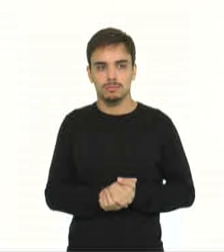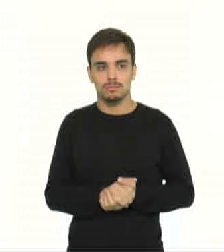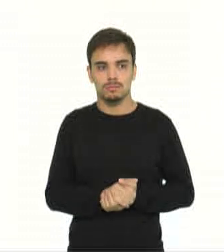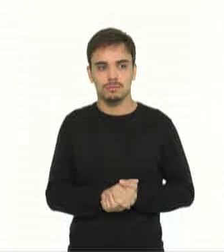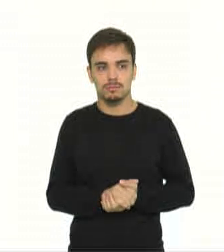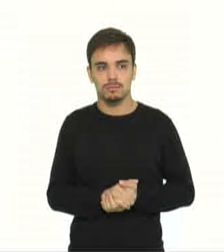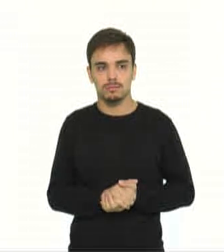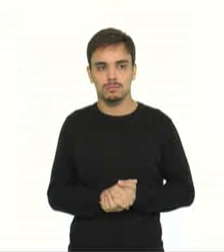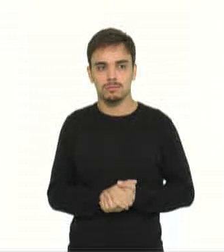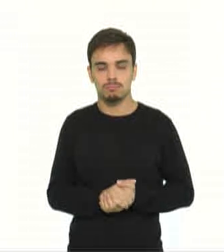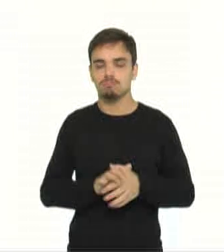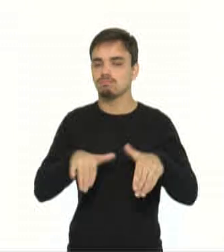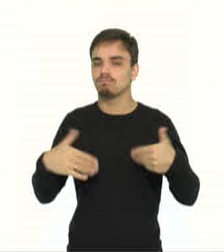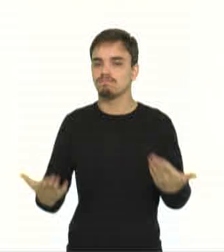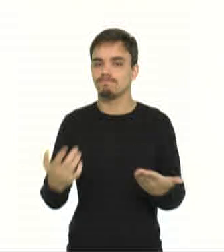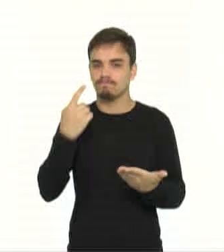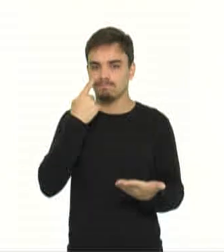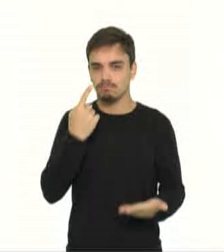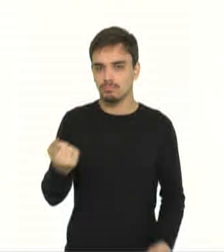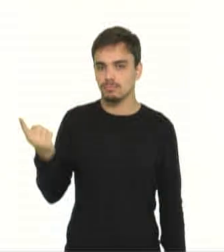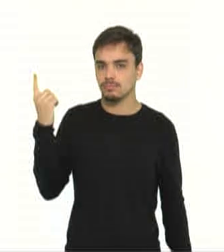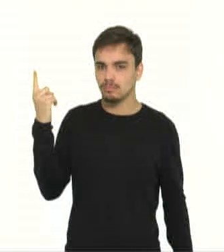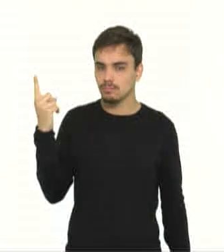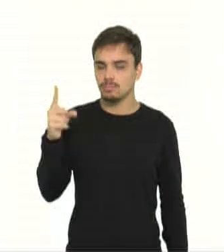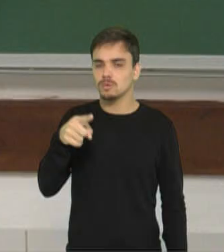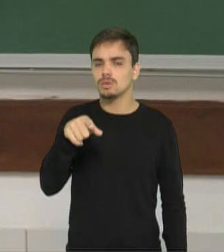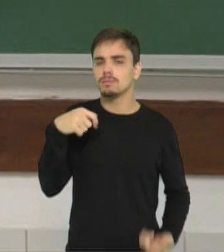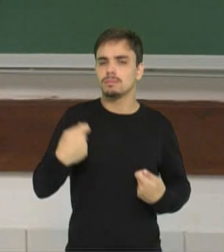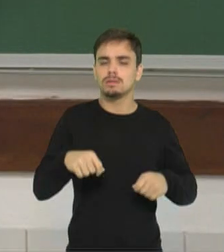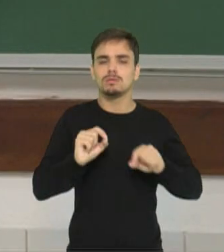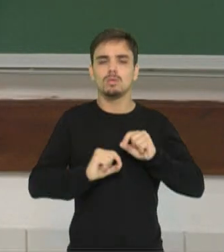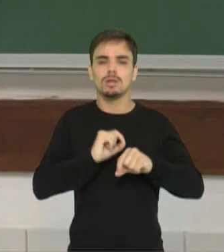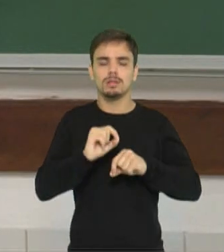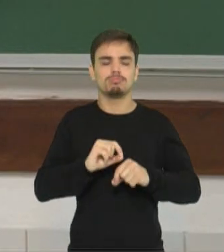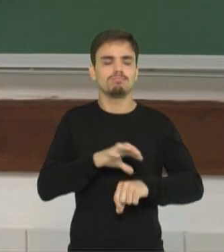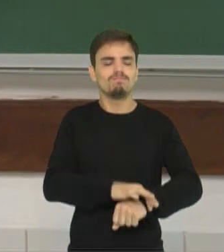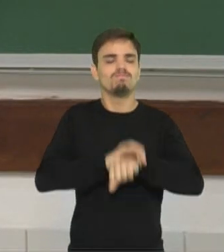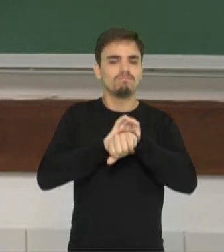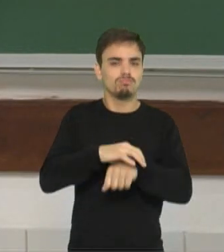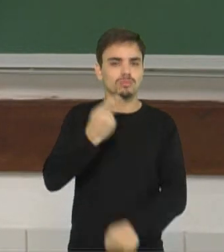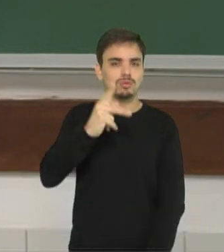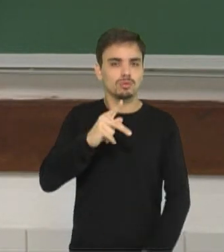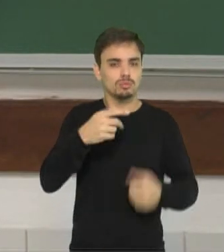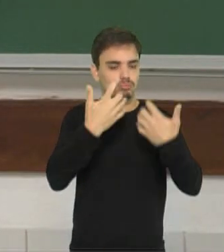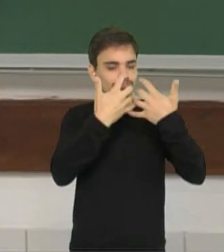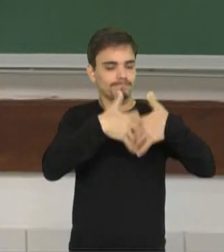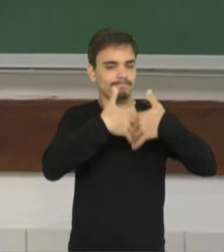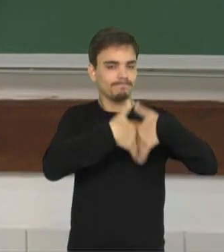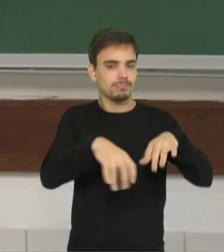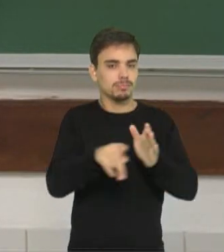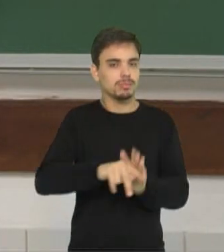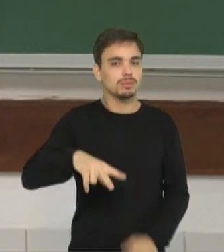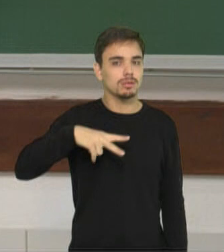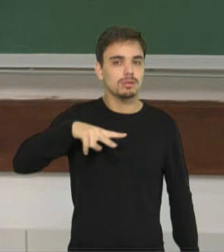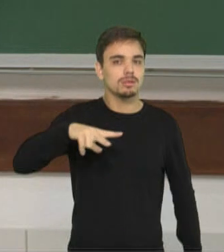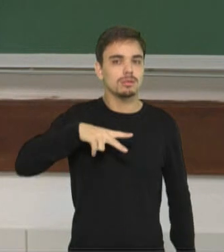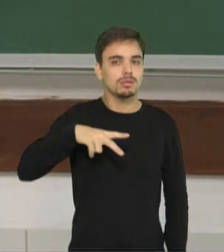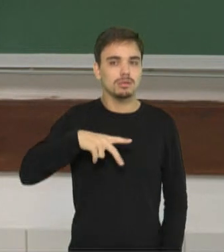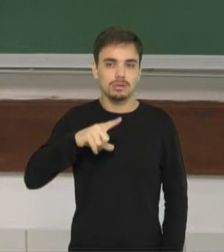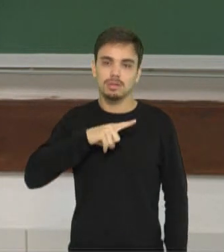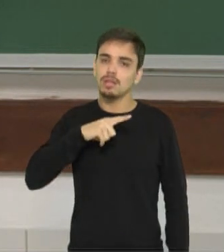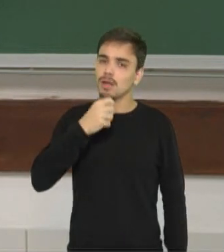most secure. Então vejam, você tem que se certificar que as suas configurações de privacidade estão